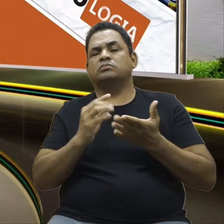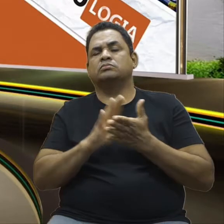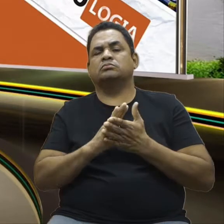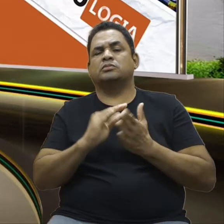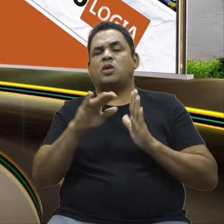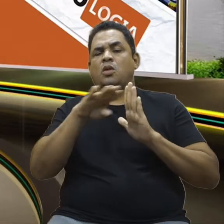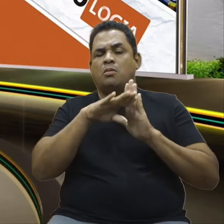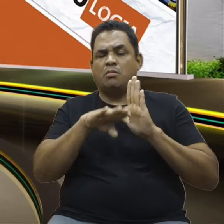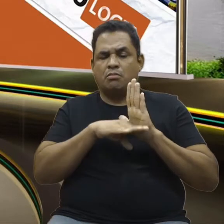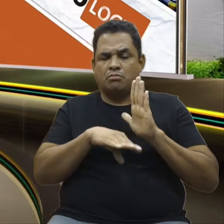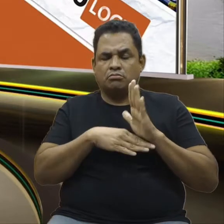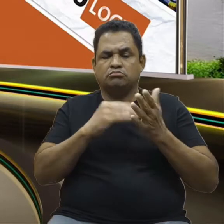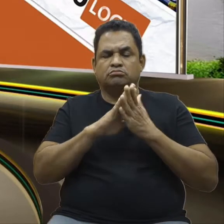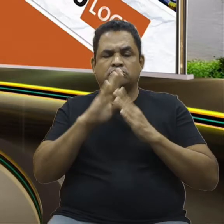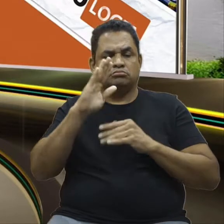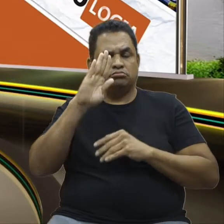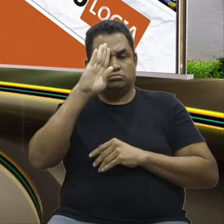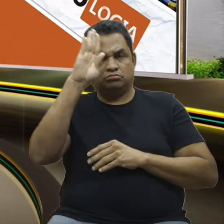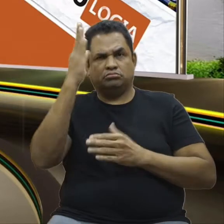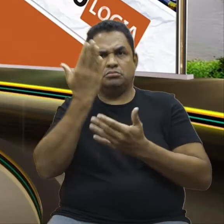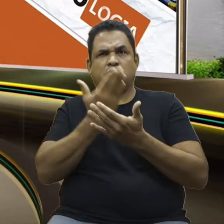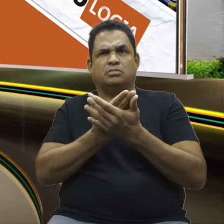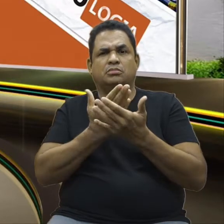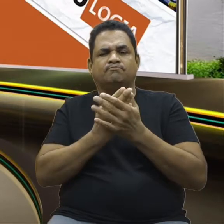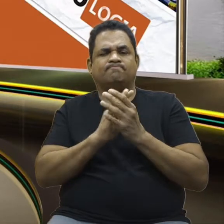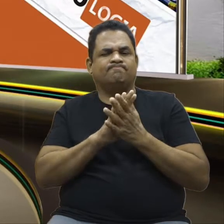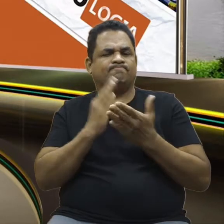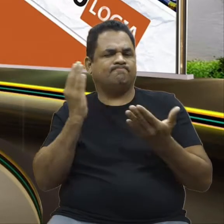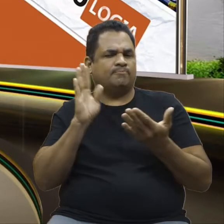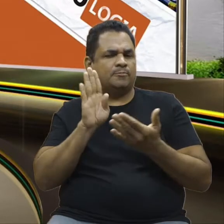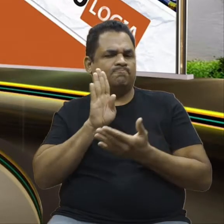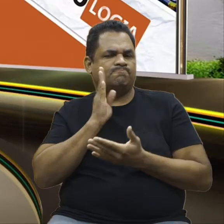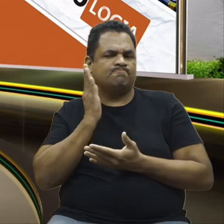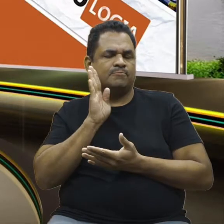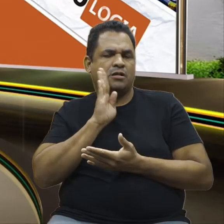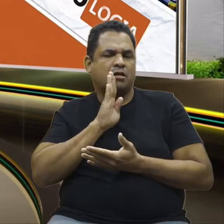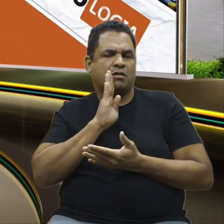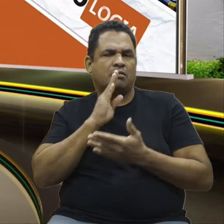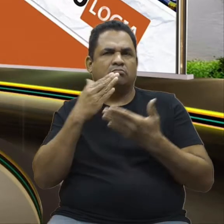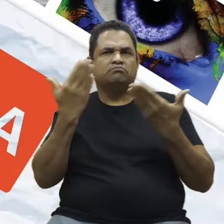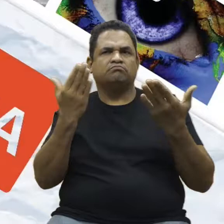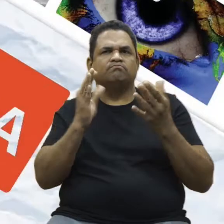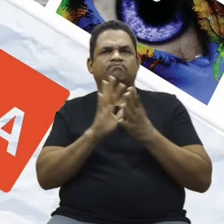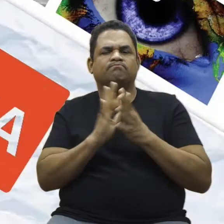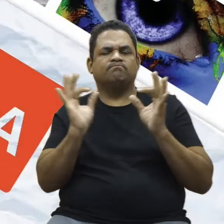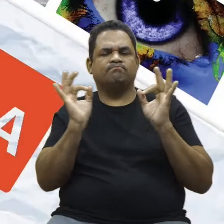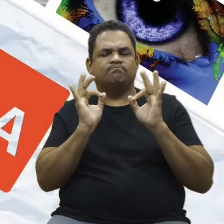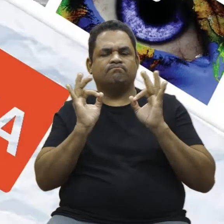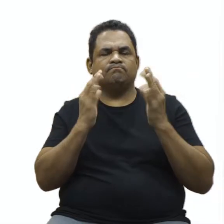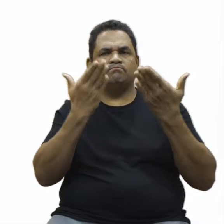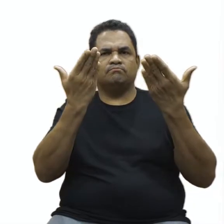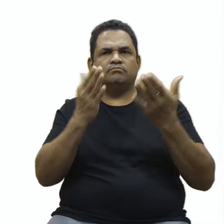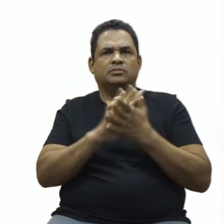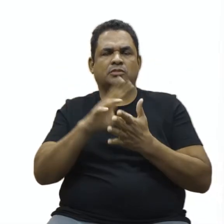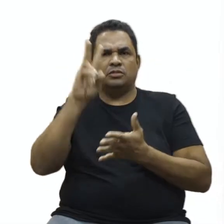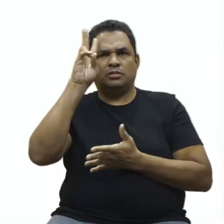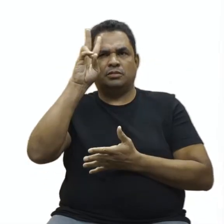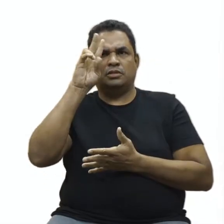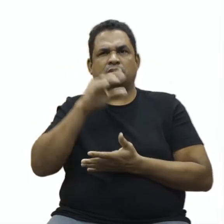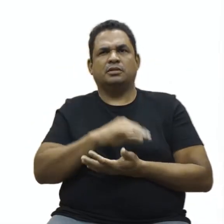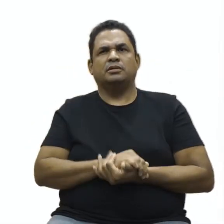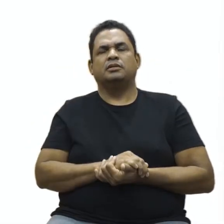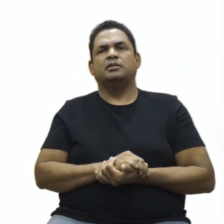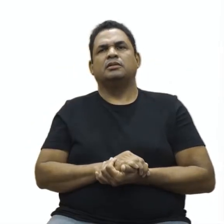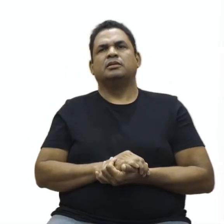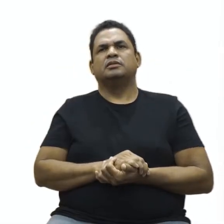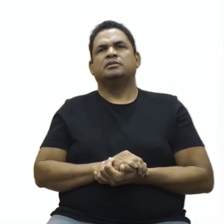tópicos principais dessa aula que foi top, né, gente? Poxa, que aula legal, hein? Vamos lá comigo? Vamos relembrar?